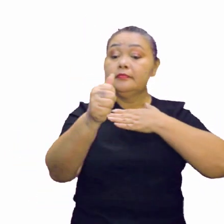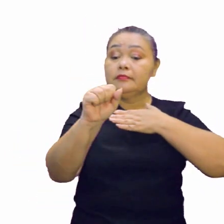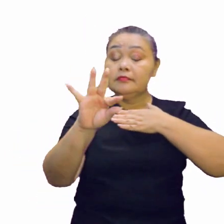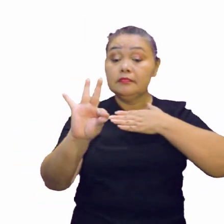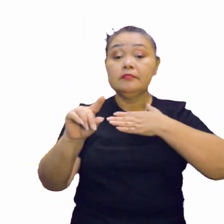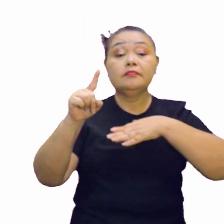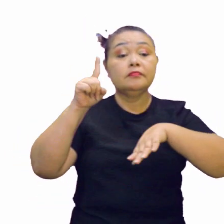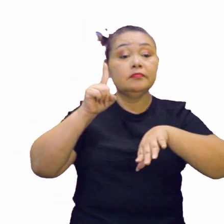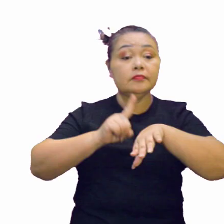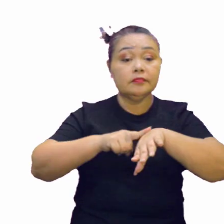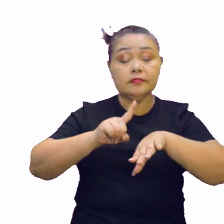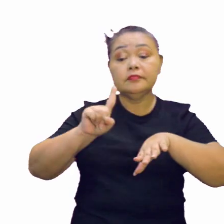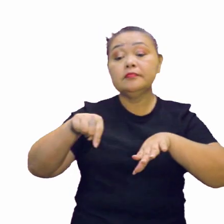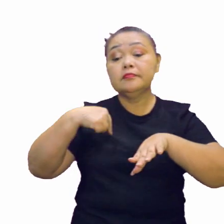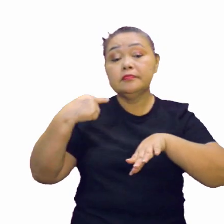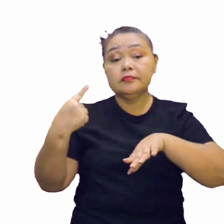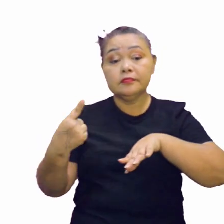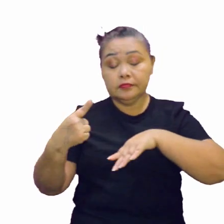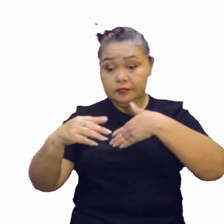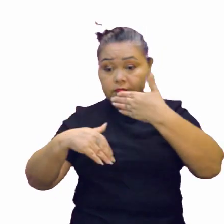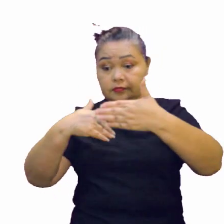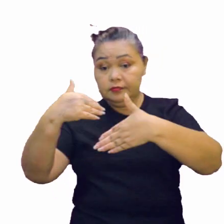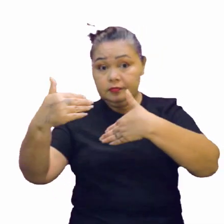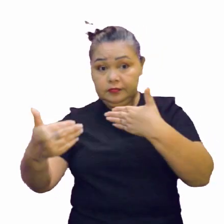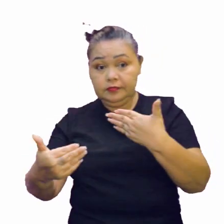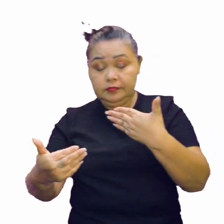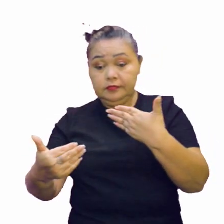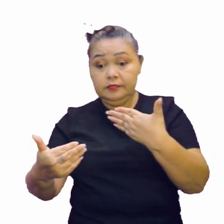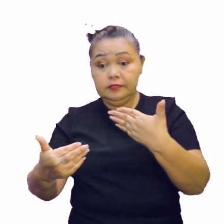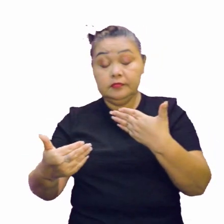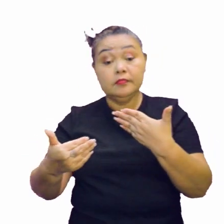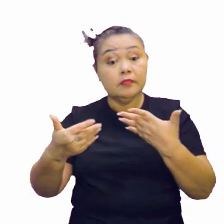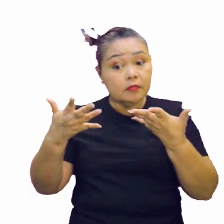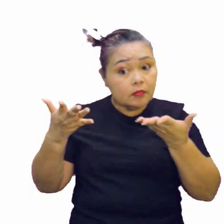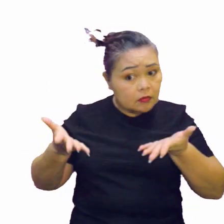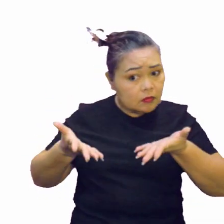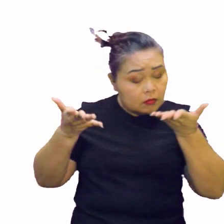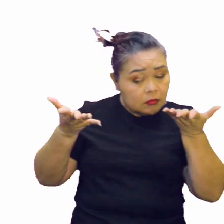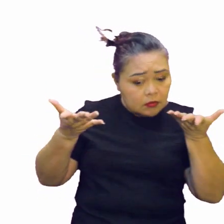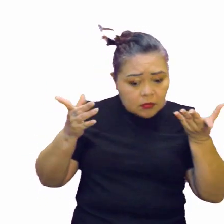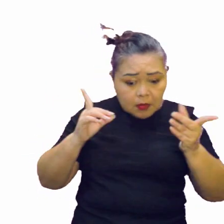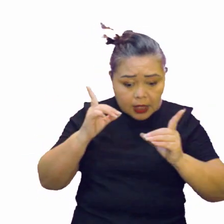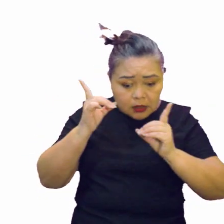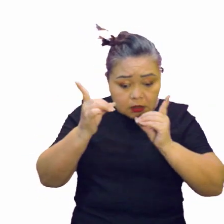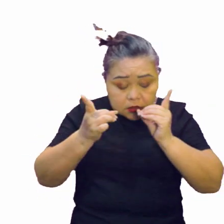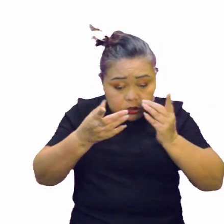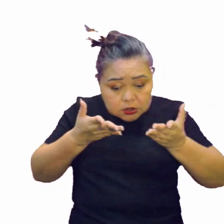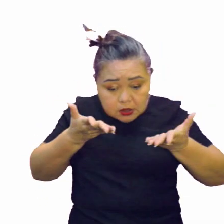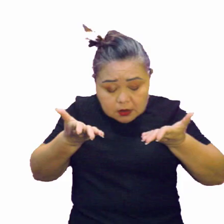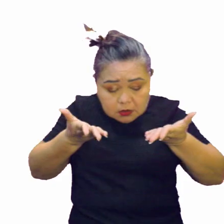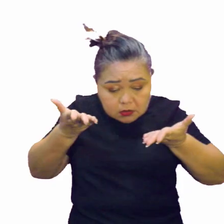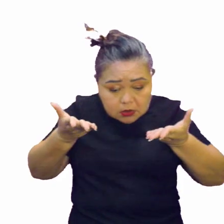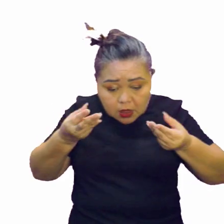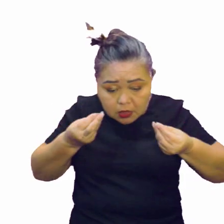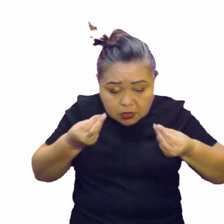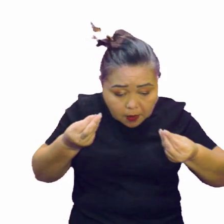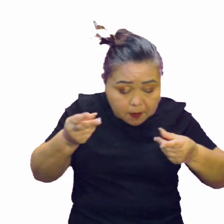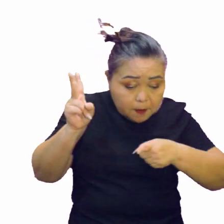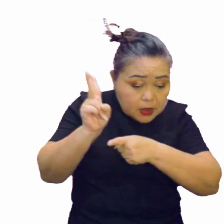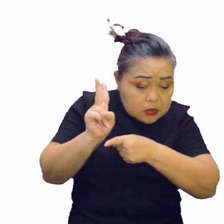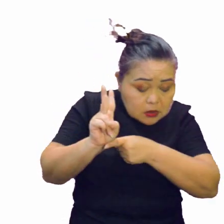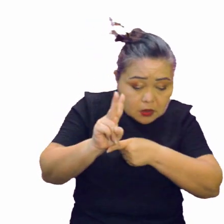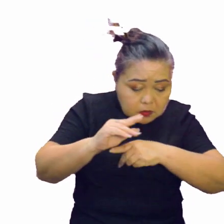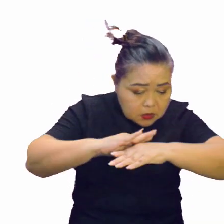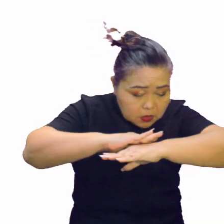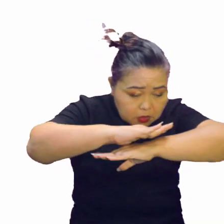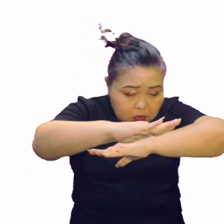SAFs sequenciais, eles proporcionam uma dinâmica do processo de produção e manutenção, não